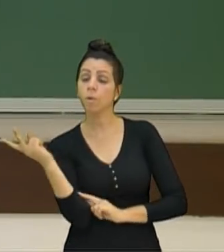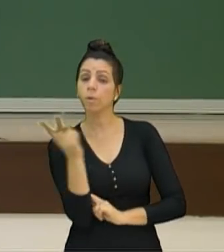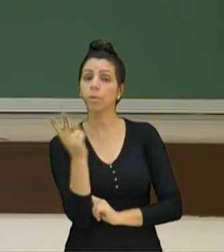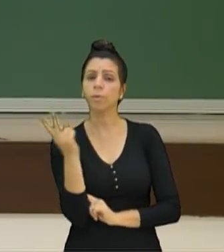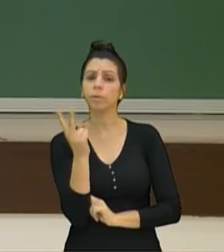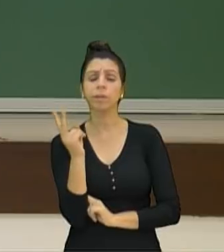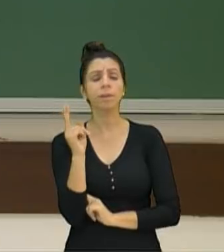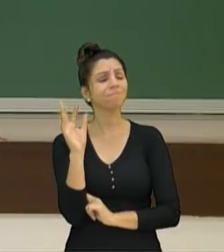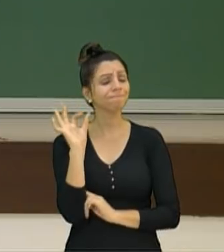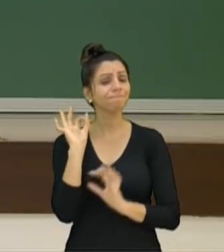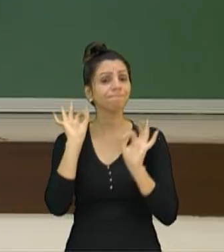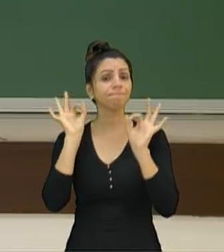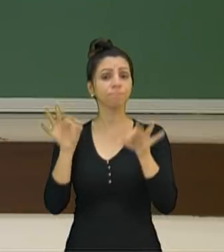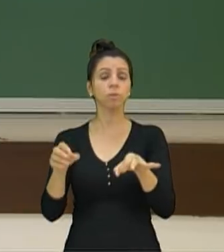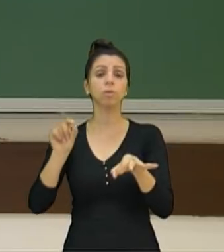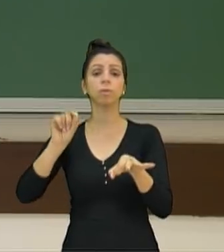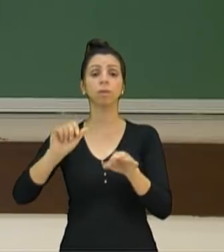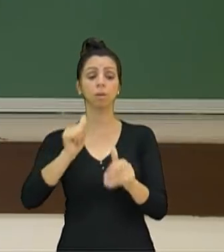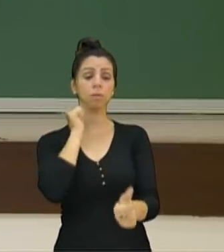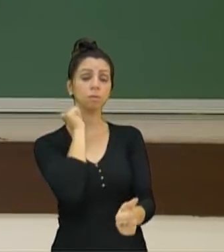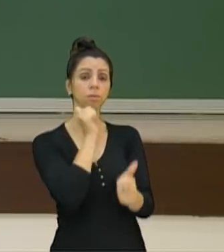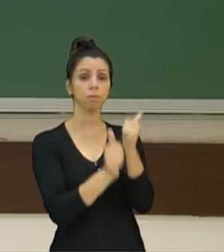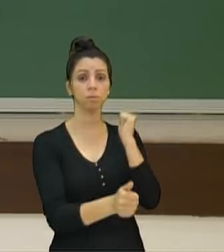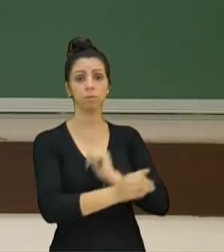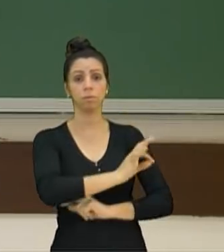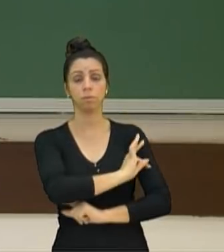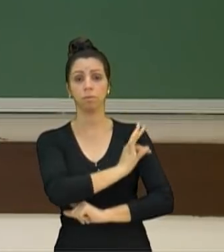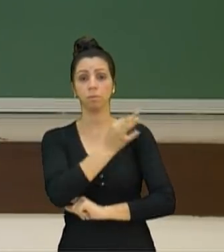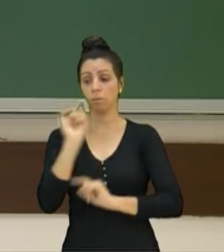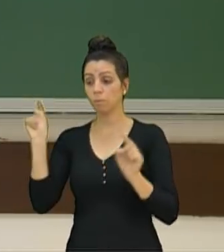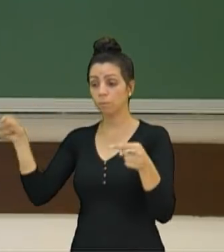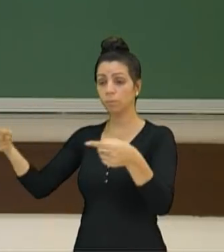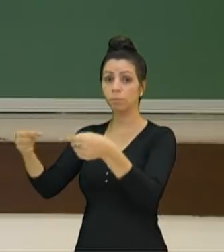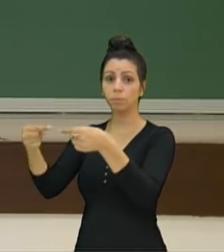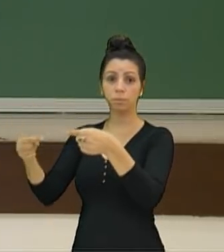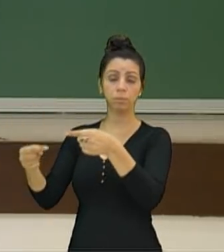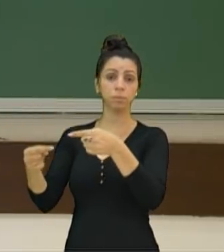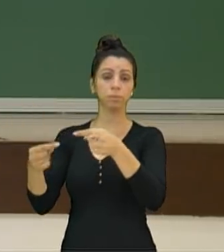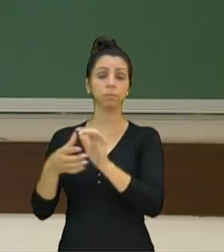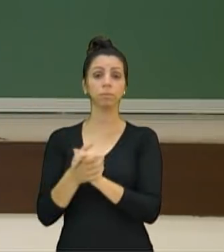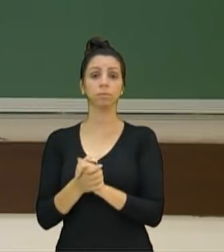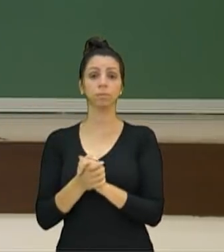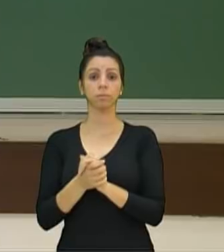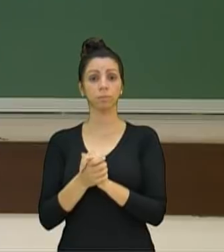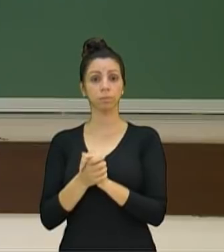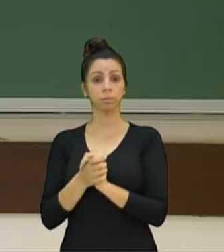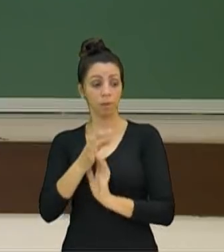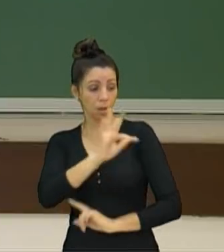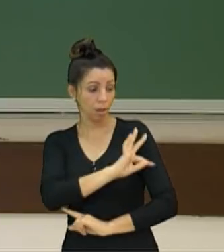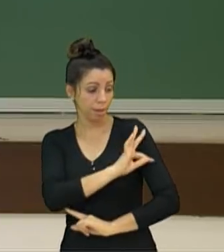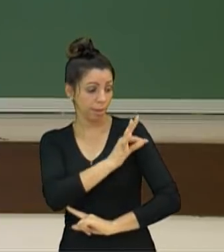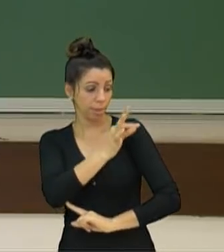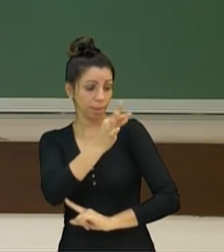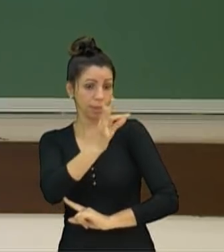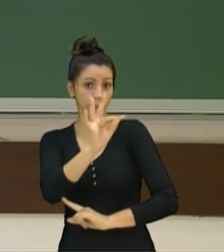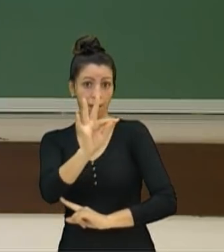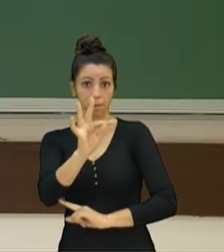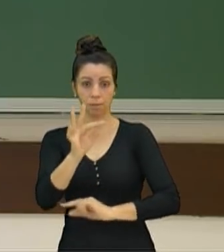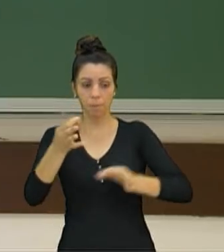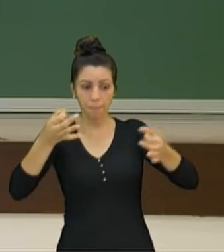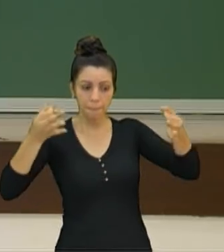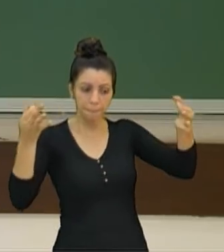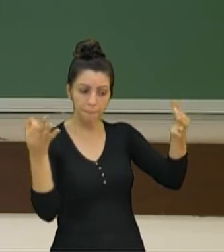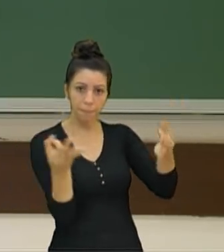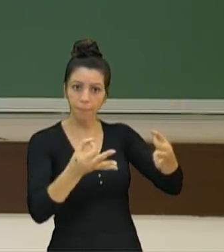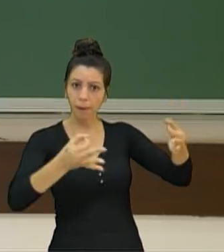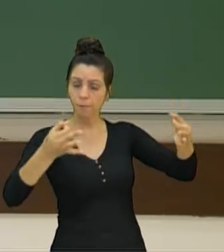é exatamente um daqueles esportes técnico-combinatórios, que une a técnica da